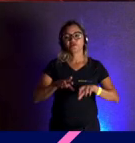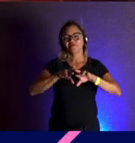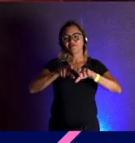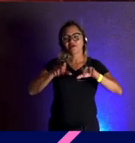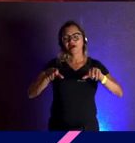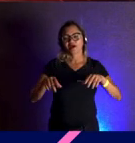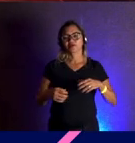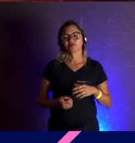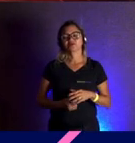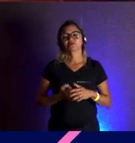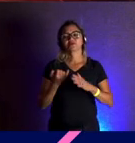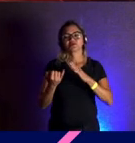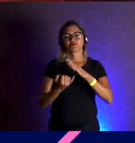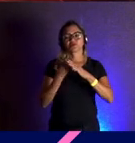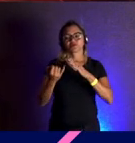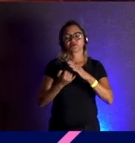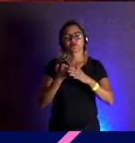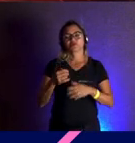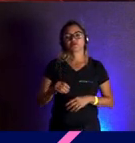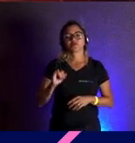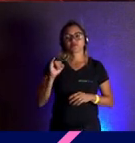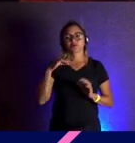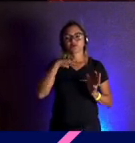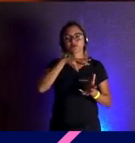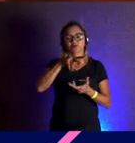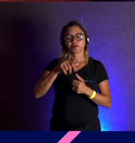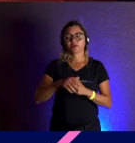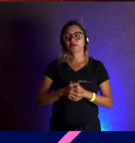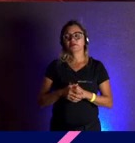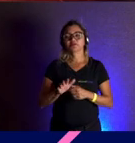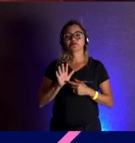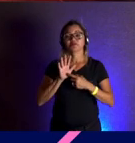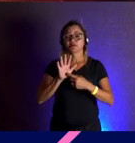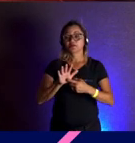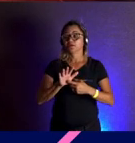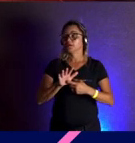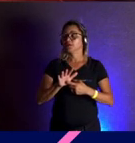série de órgãos internacionais vem fazendo, a UNEP e tudo mais,